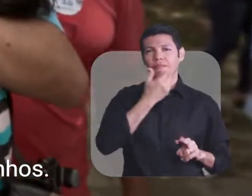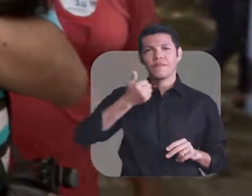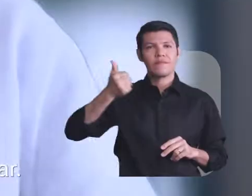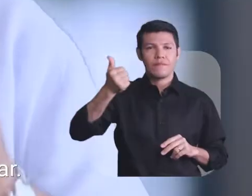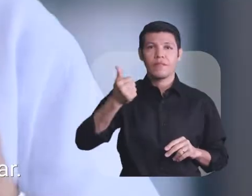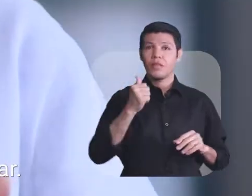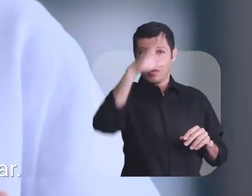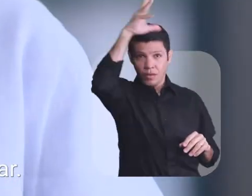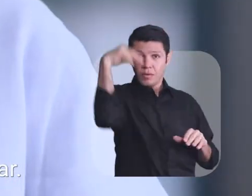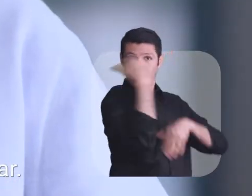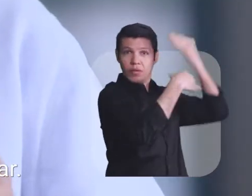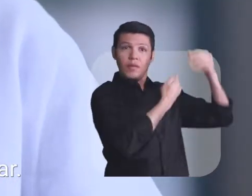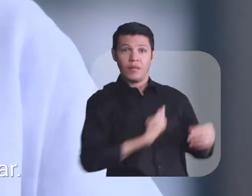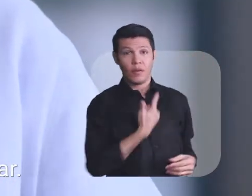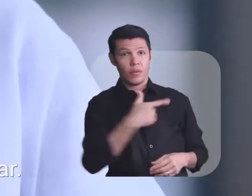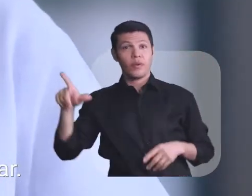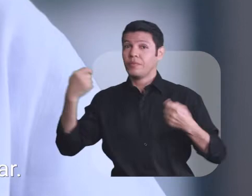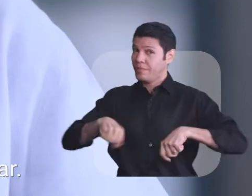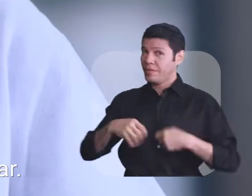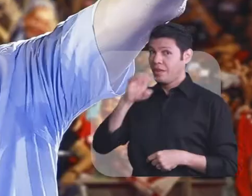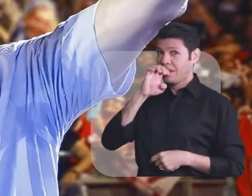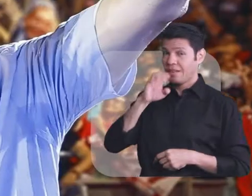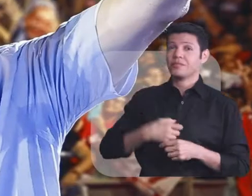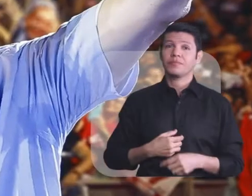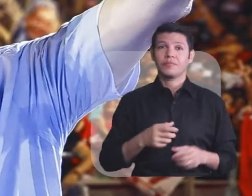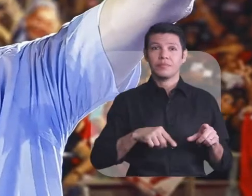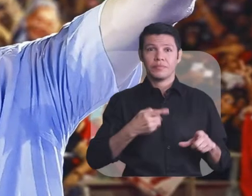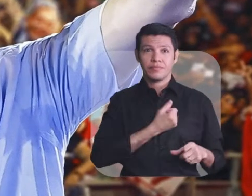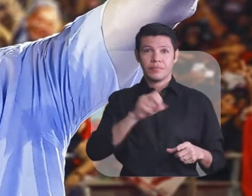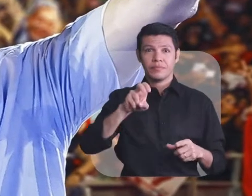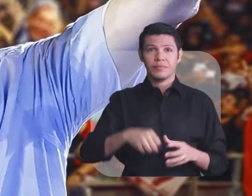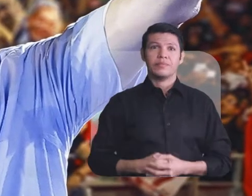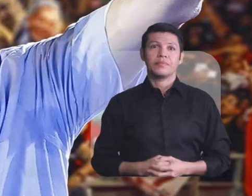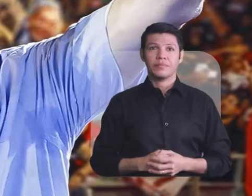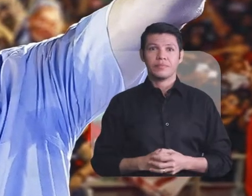novos sonhos. Vamos crescer, mas para crescer tem que mudar. Para crescer tem que mudar. Vote 15.